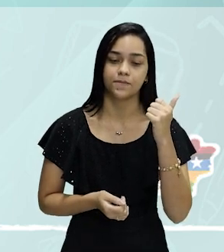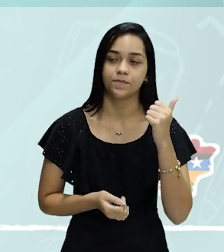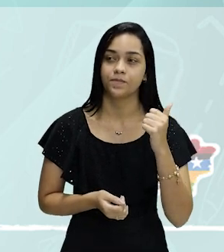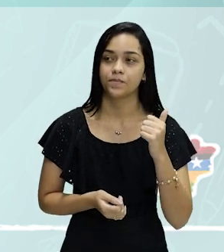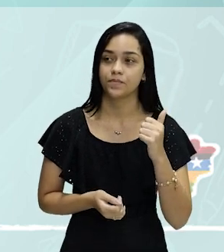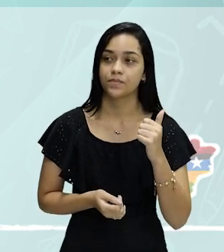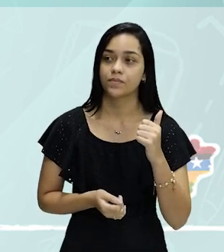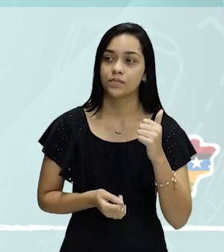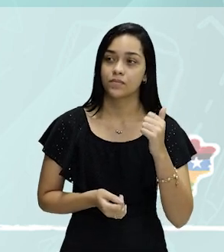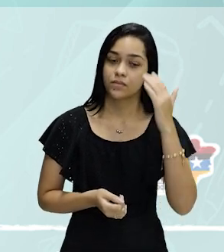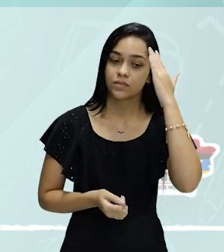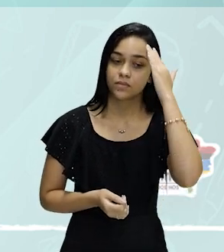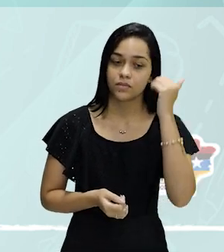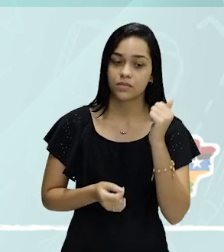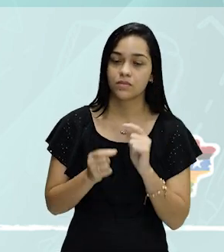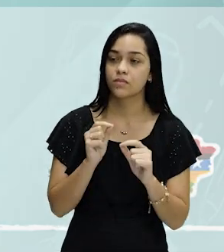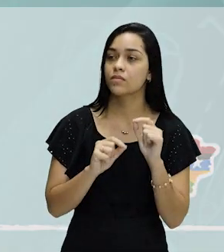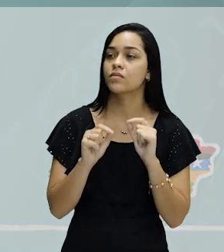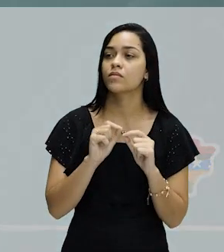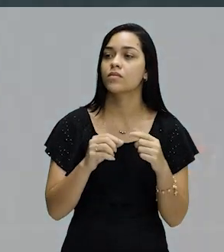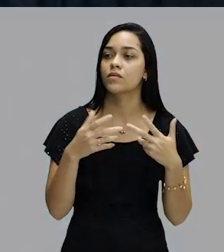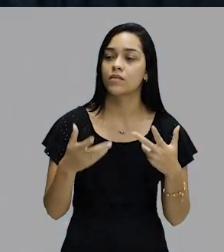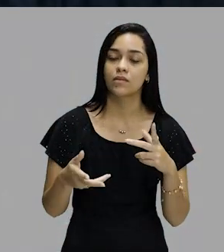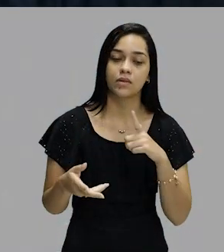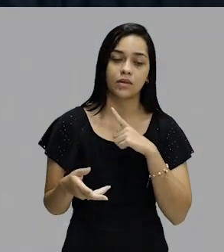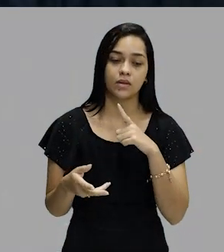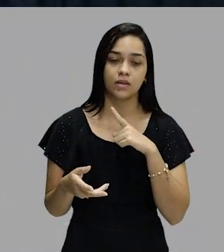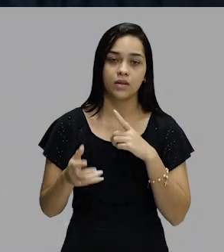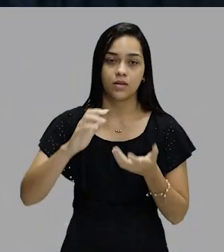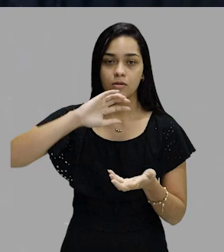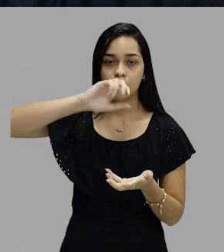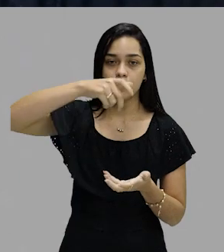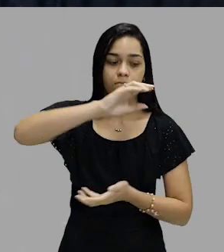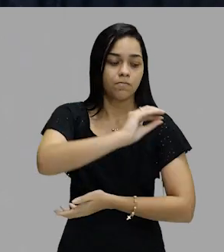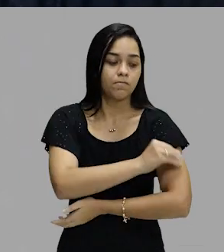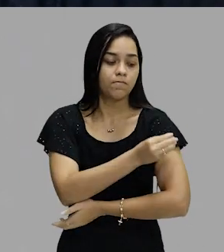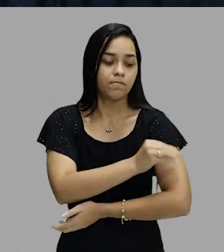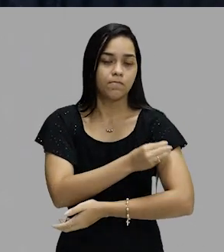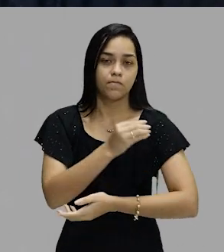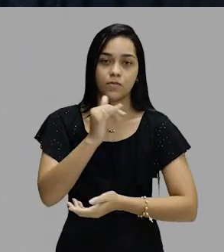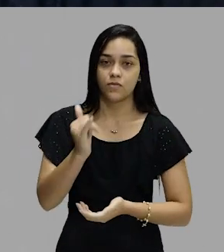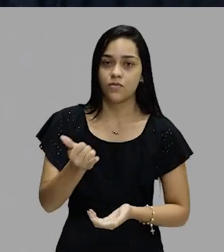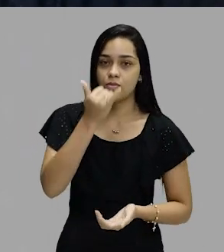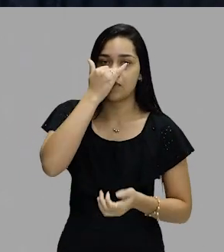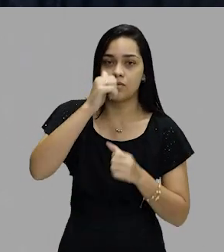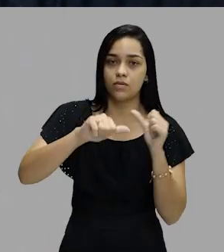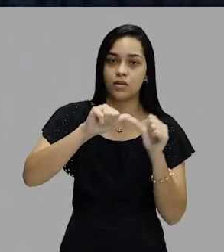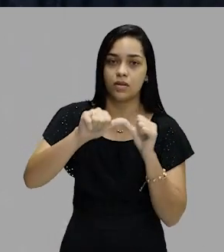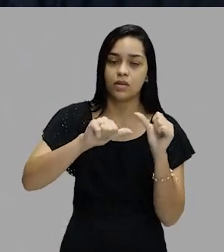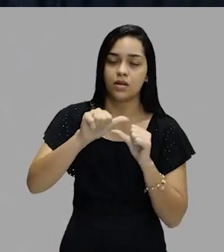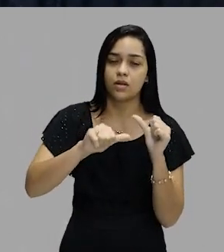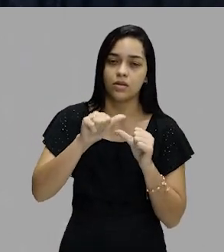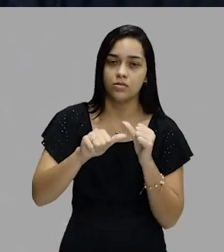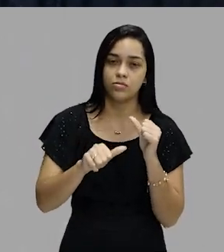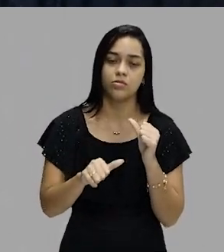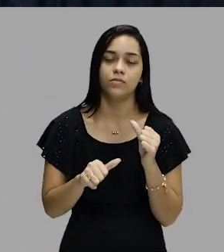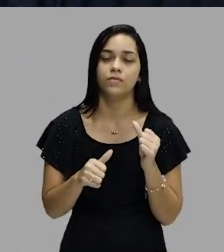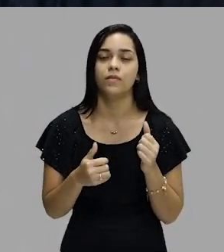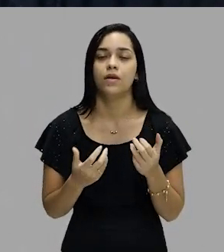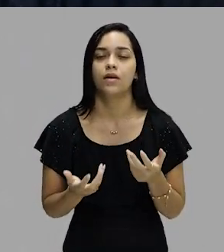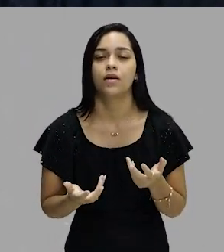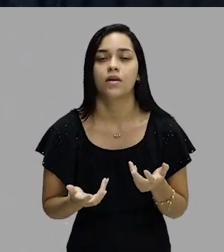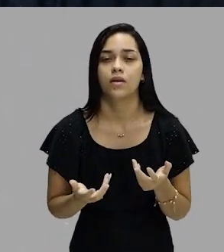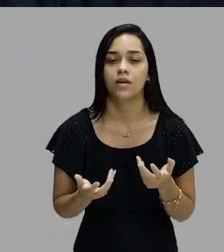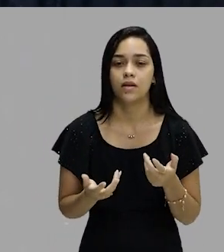para que a gente certifique, quer dizer, de que esse frasco de álcool ele não foi alterado, né, ele